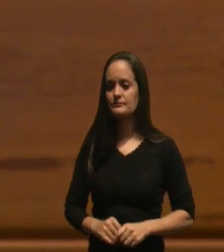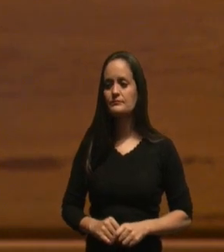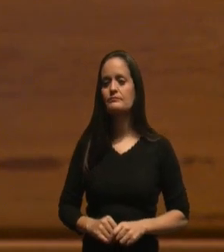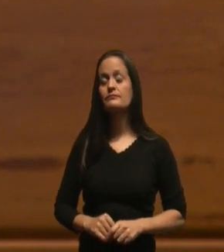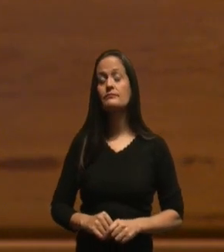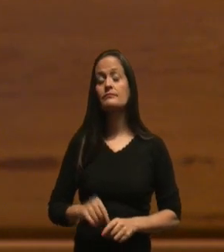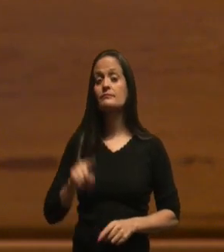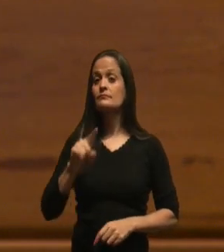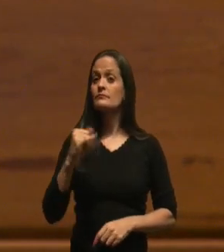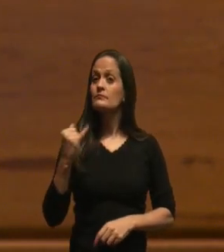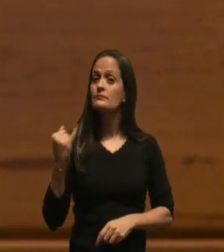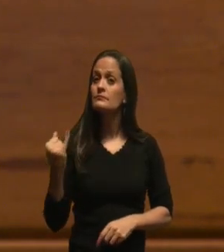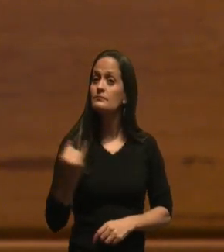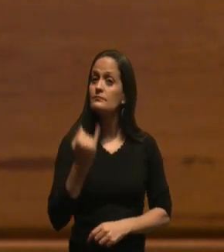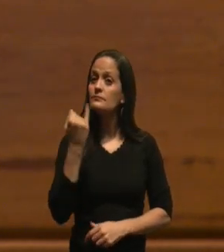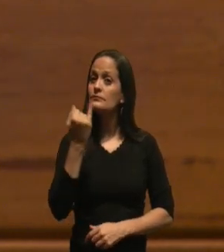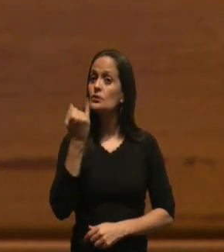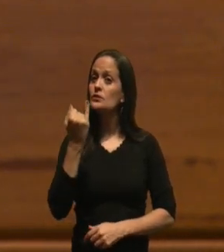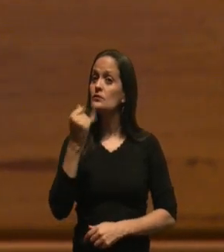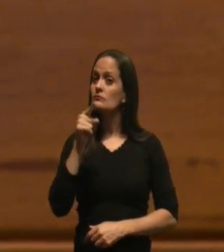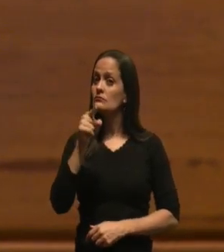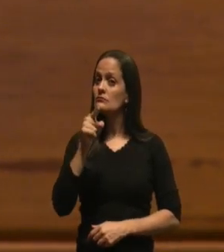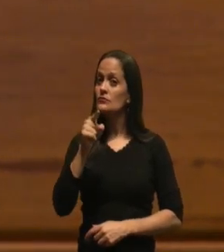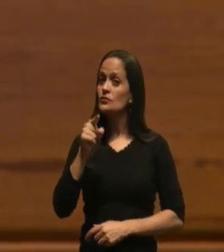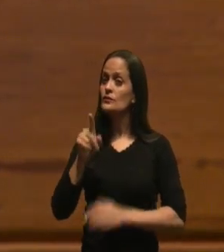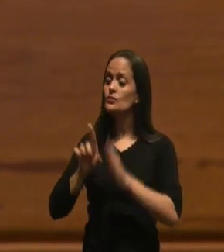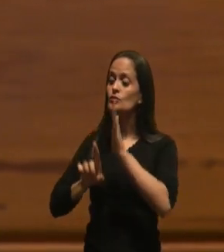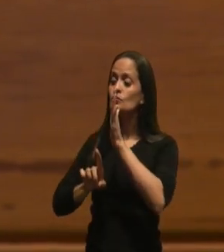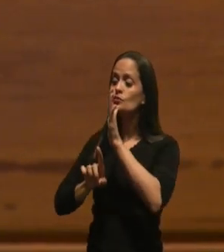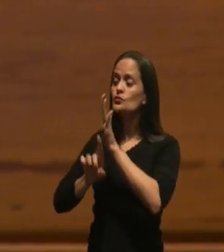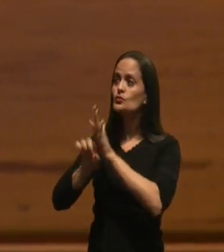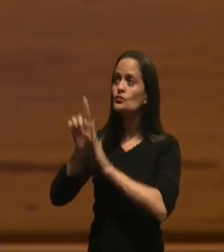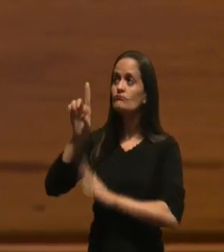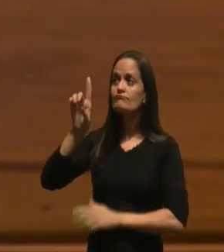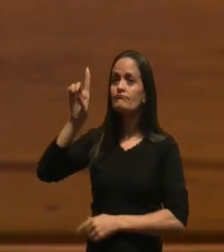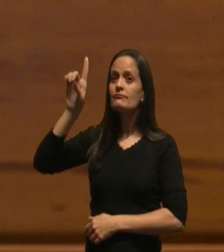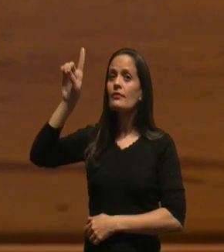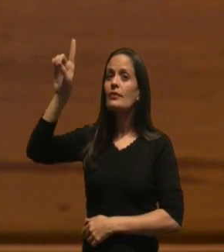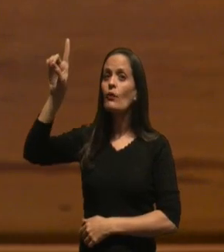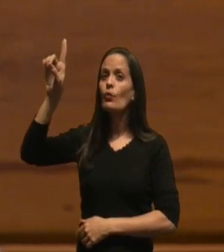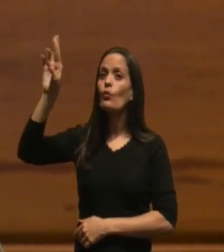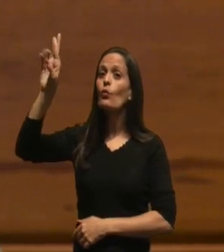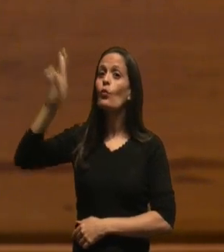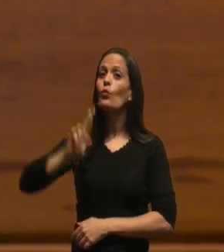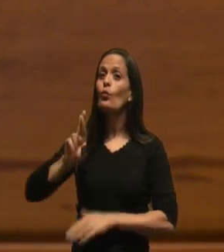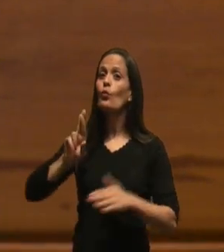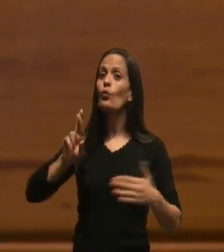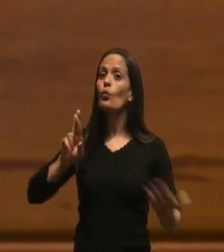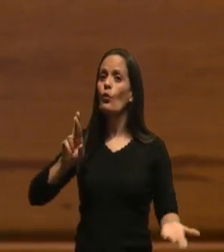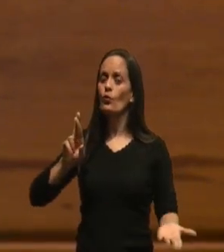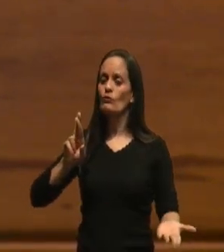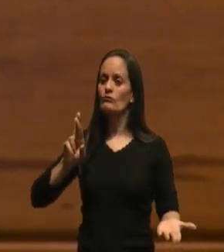Consulta primeiro ao Senhor e não lute uma luta que não é sua.